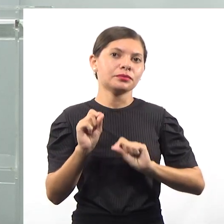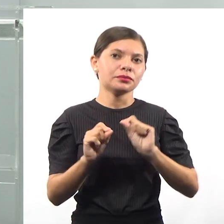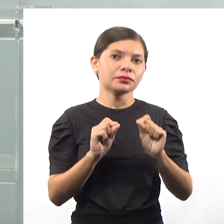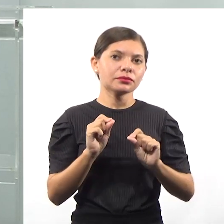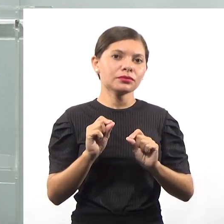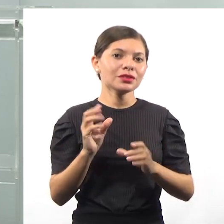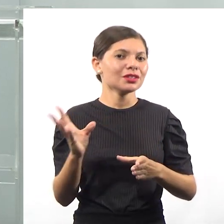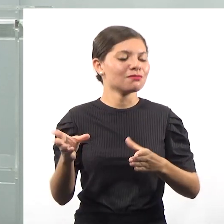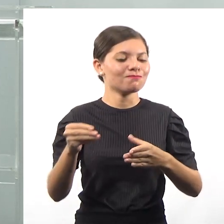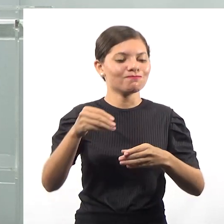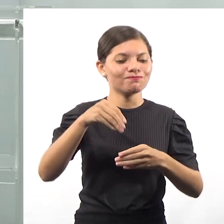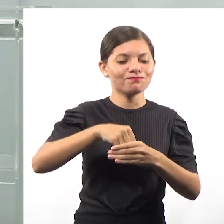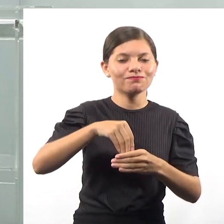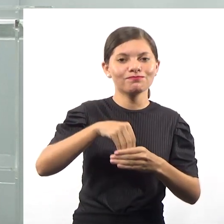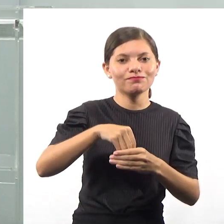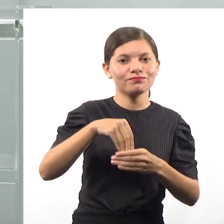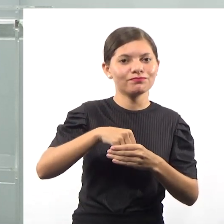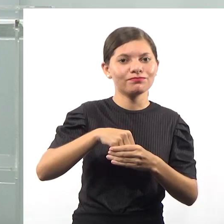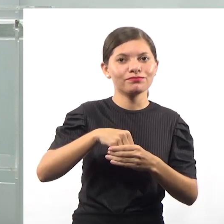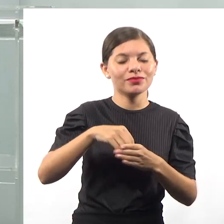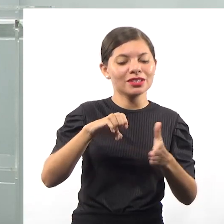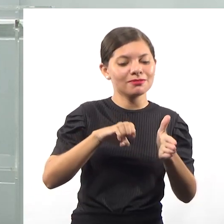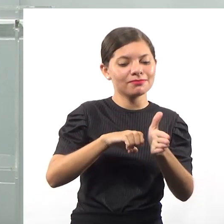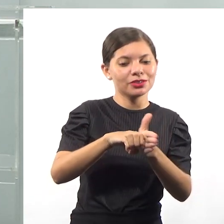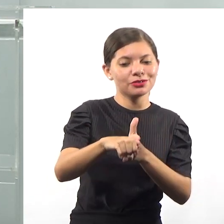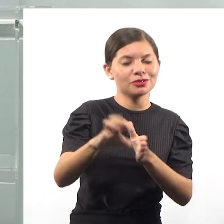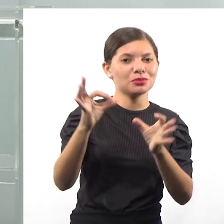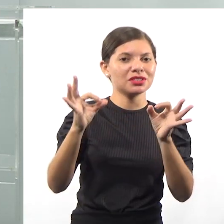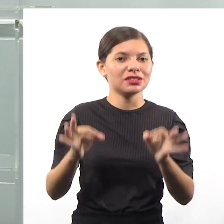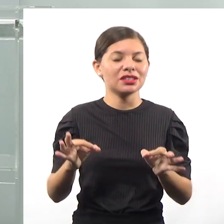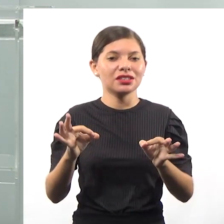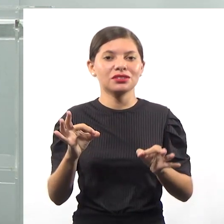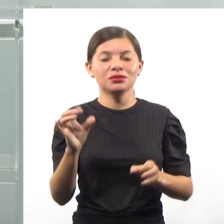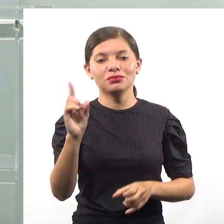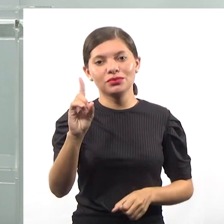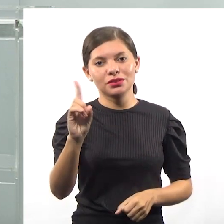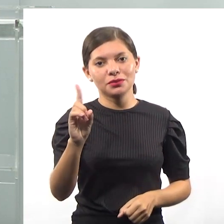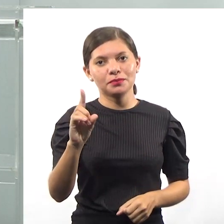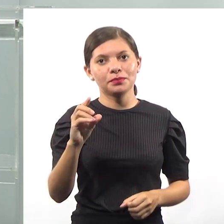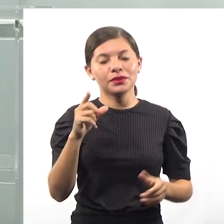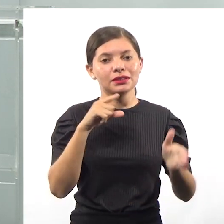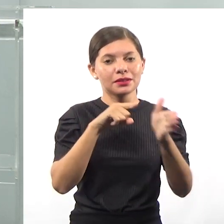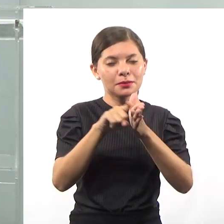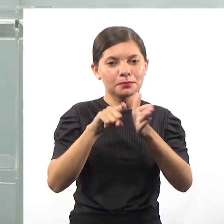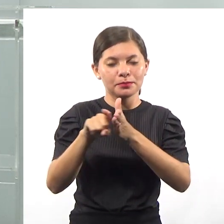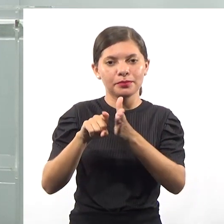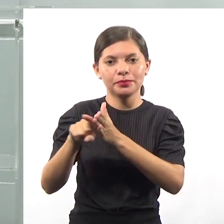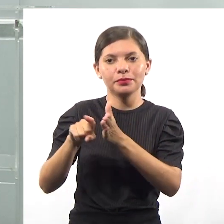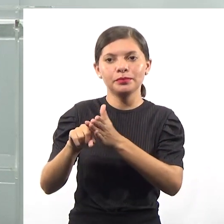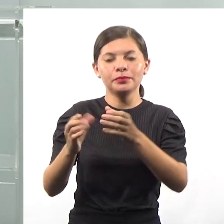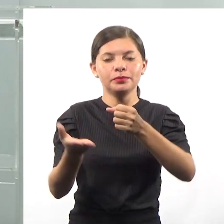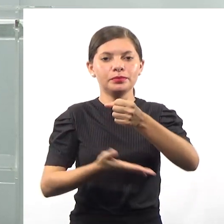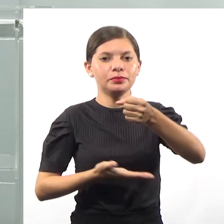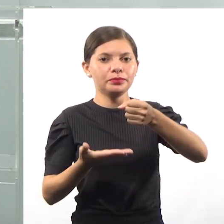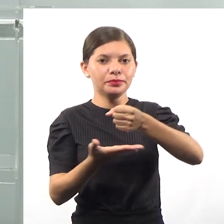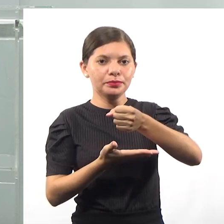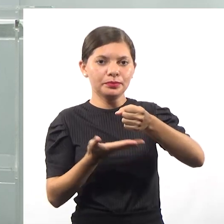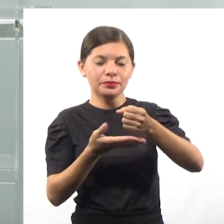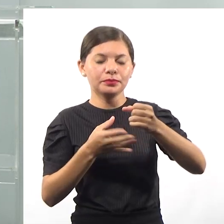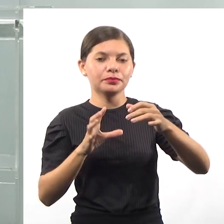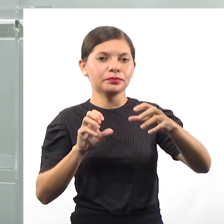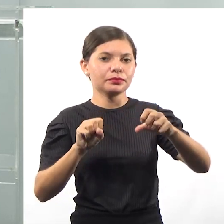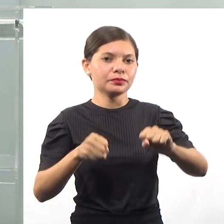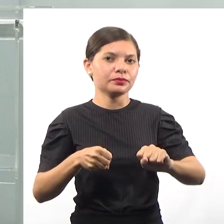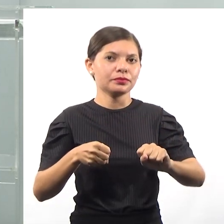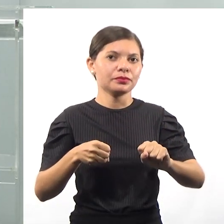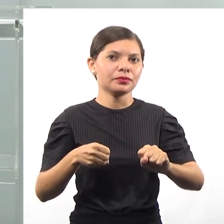não implementaram efetivamente esse princípio da pesquisa como princípio formativo,